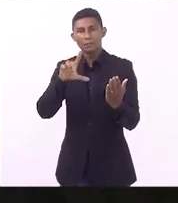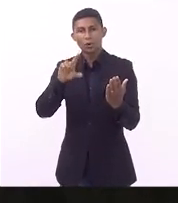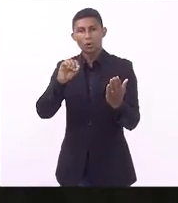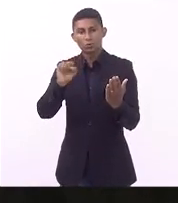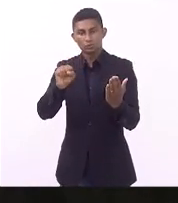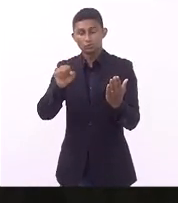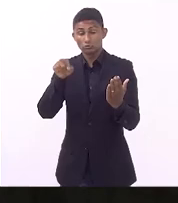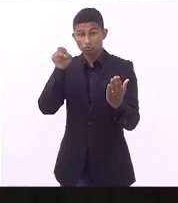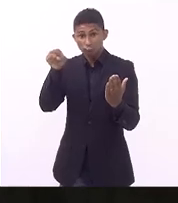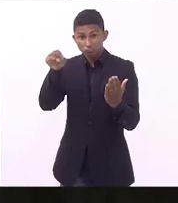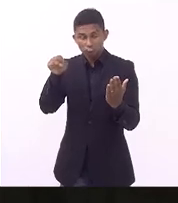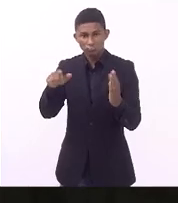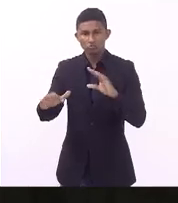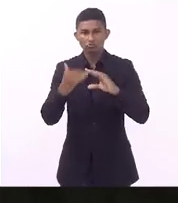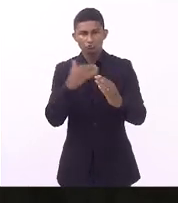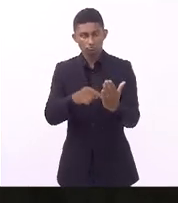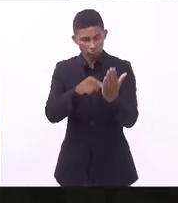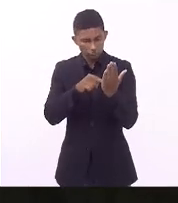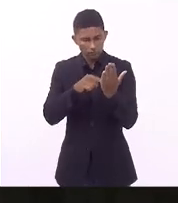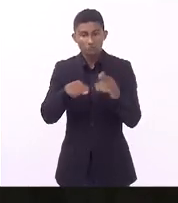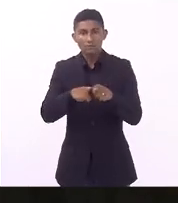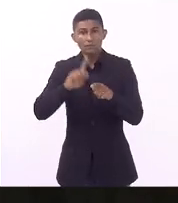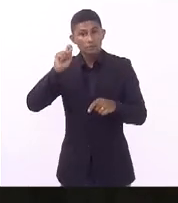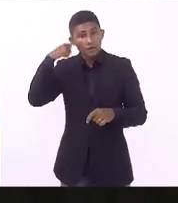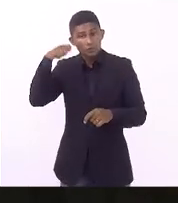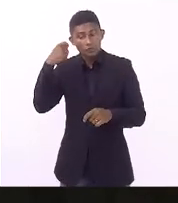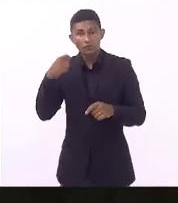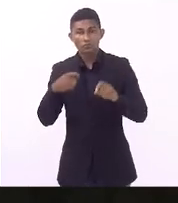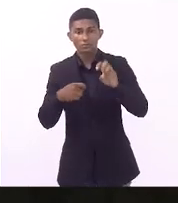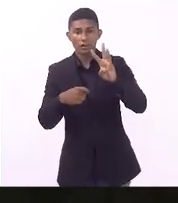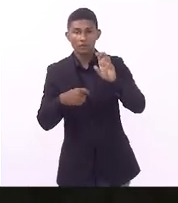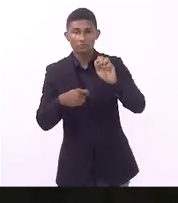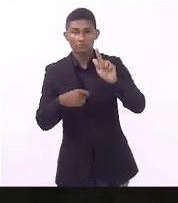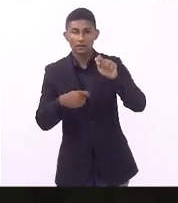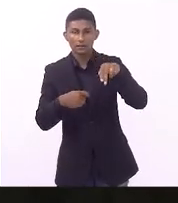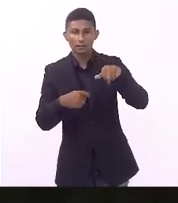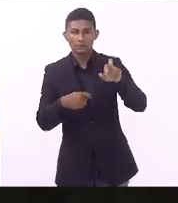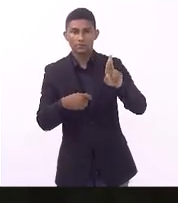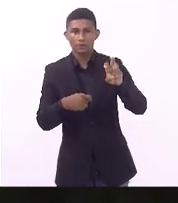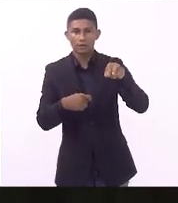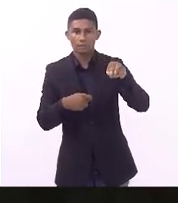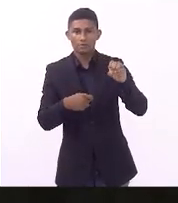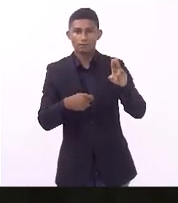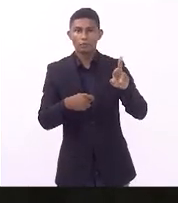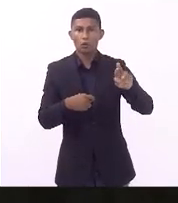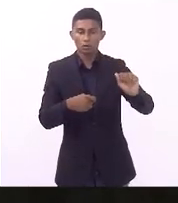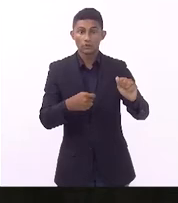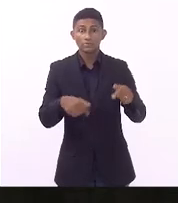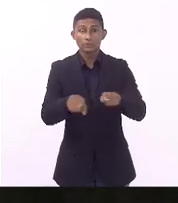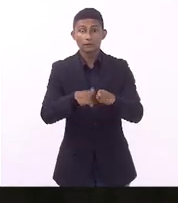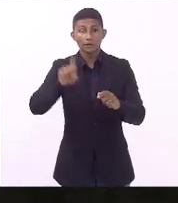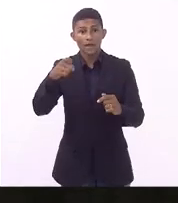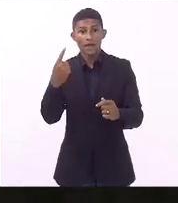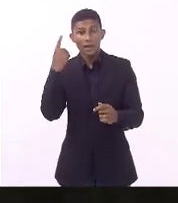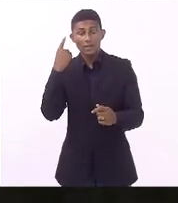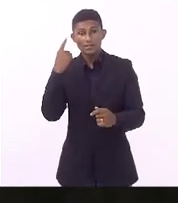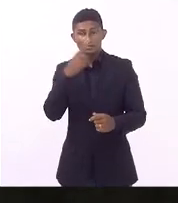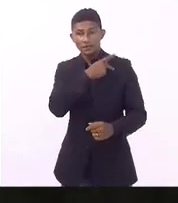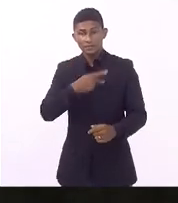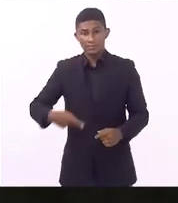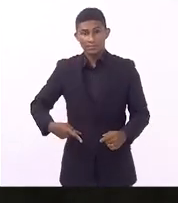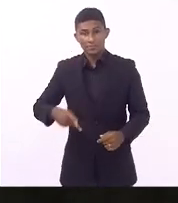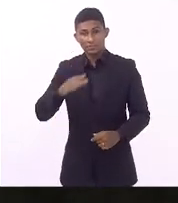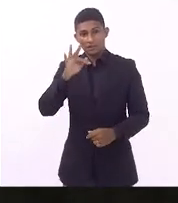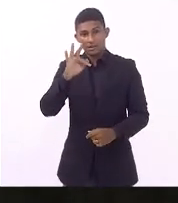uma figura notável, do ator Wagner Moura, foi dezenas e dezenas de mensagens, do ex-presidente Fernando Henrique.